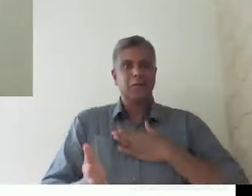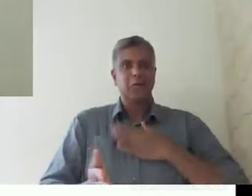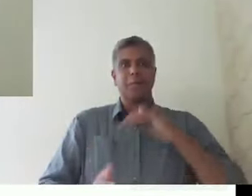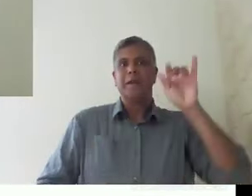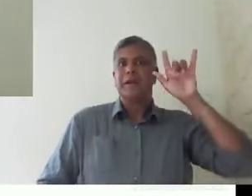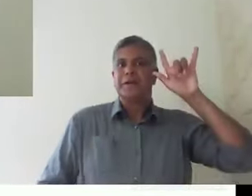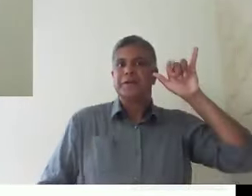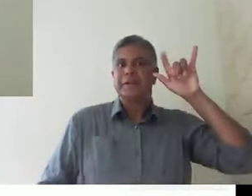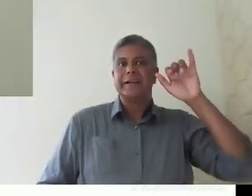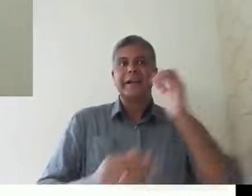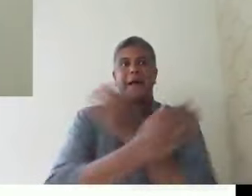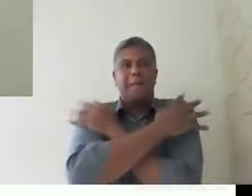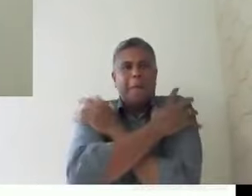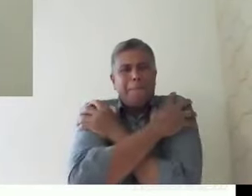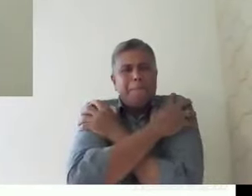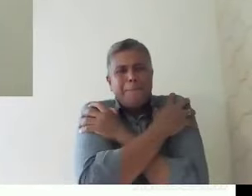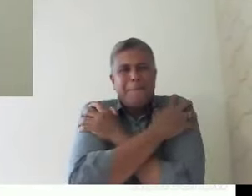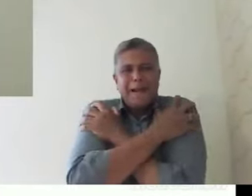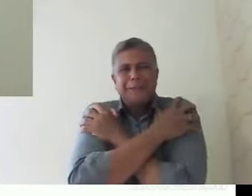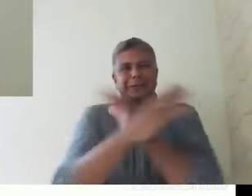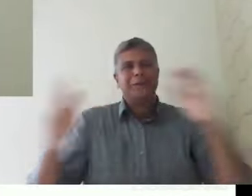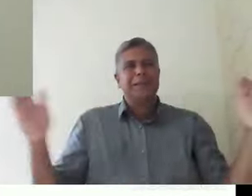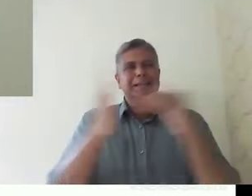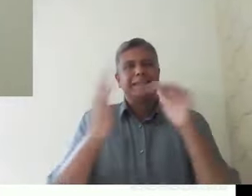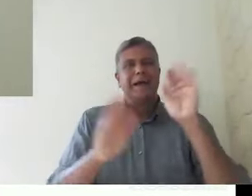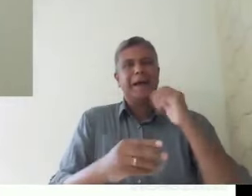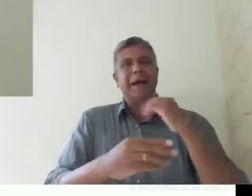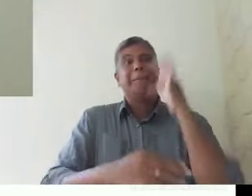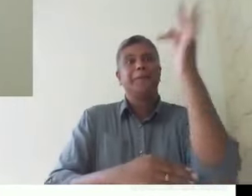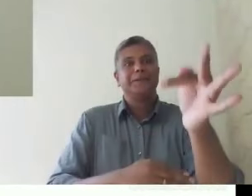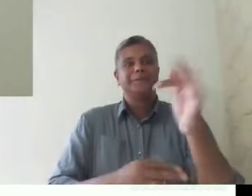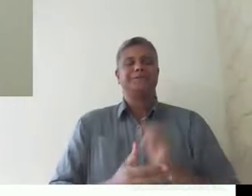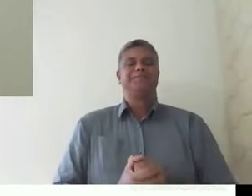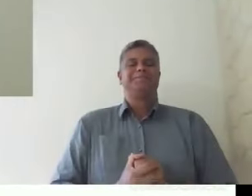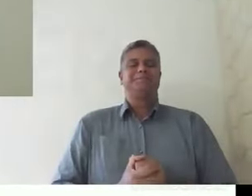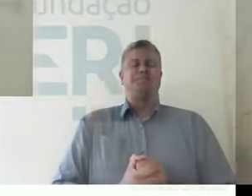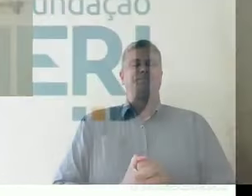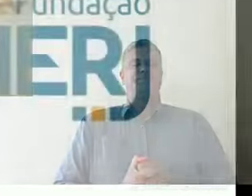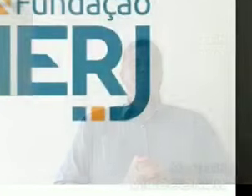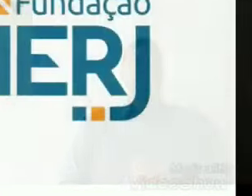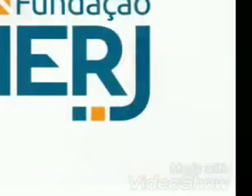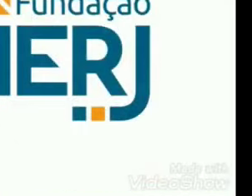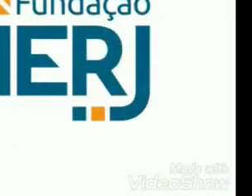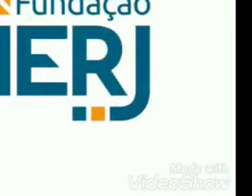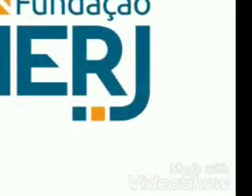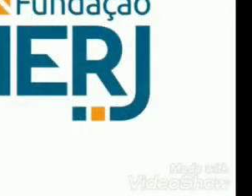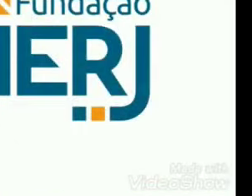vocês aqui pelo meu Instagram. Um forte abraço e até a próxima!